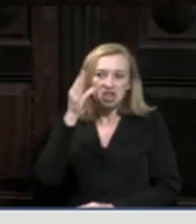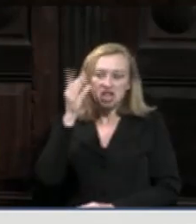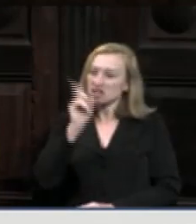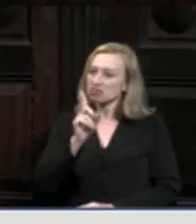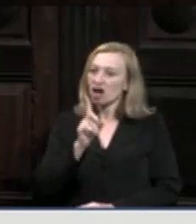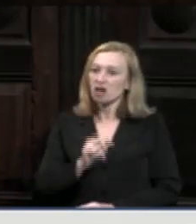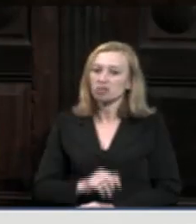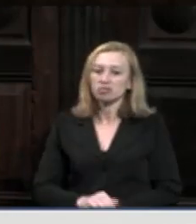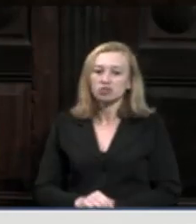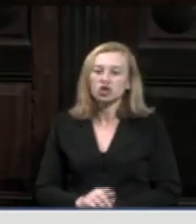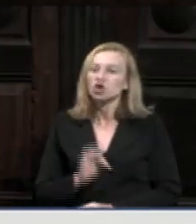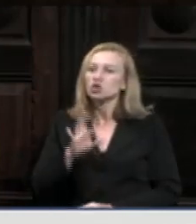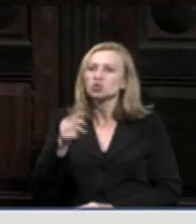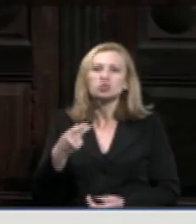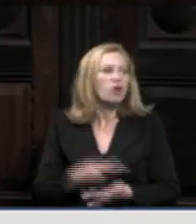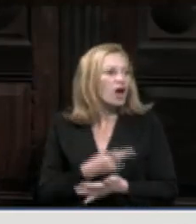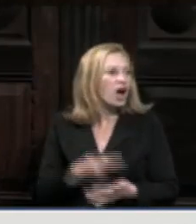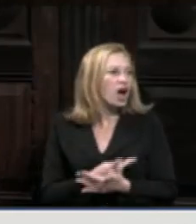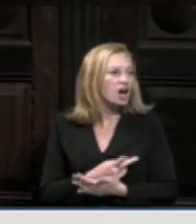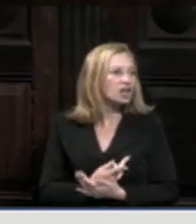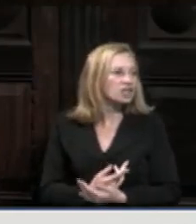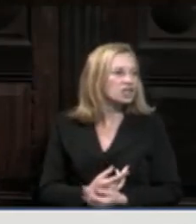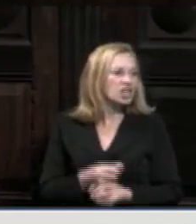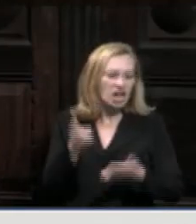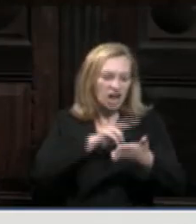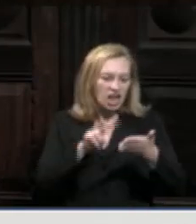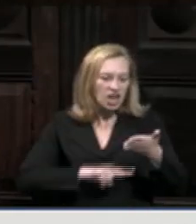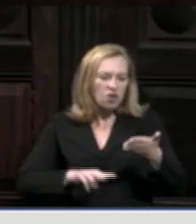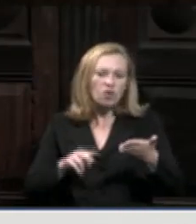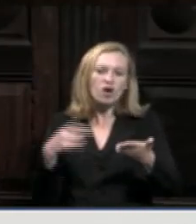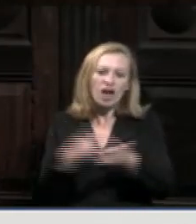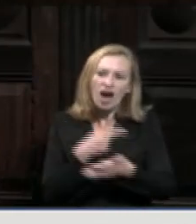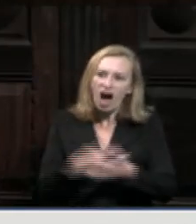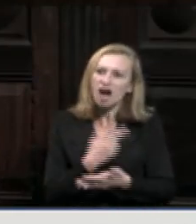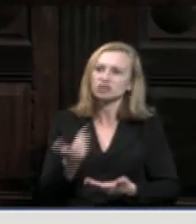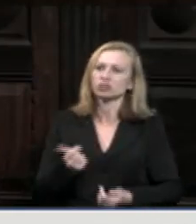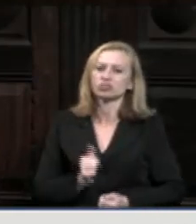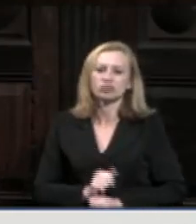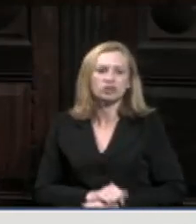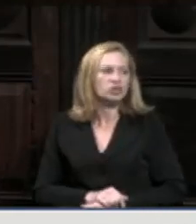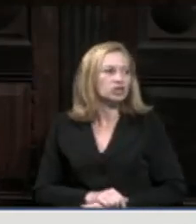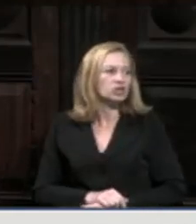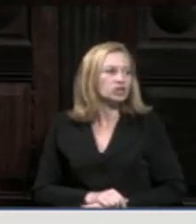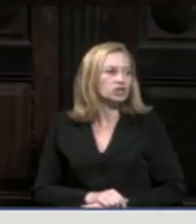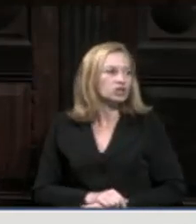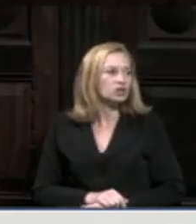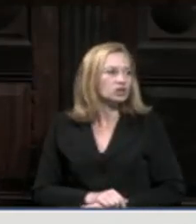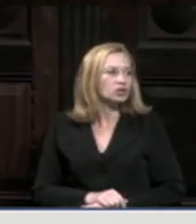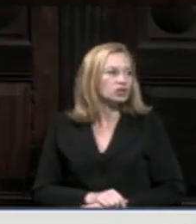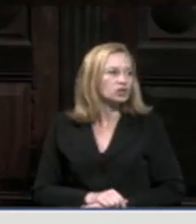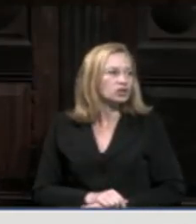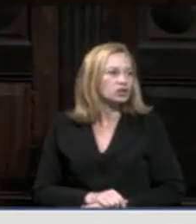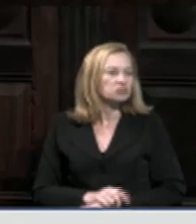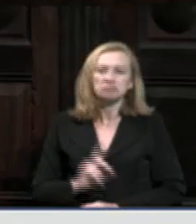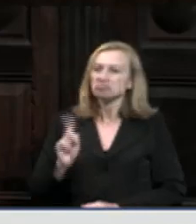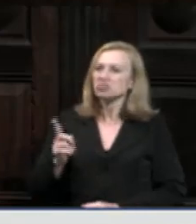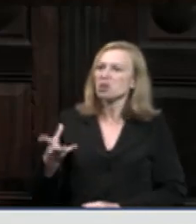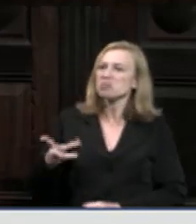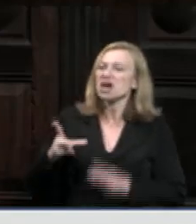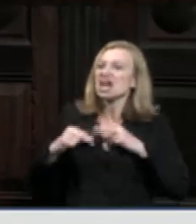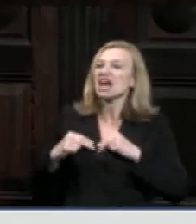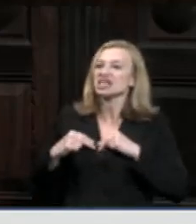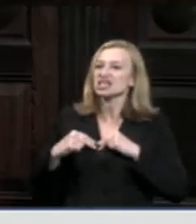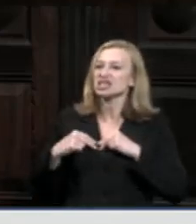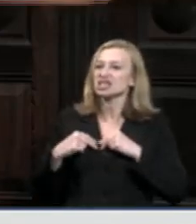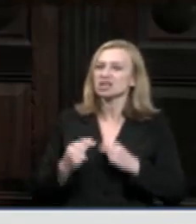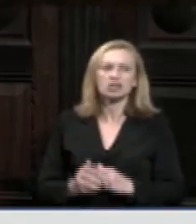disse que era. Inclusive, fez uma leitura errada, que não merece crédito, porque não foi essa a